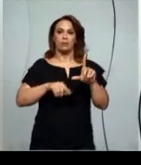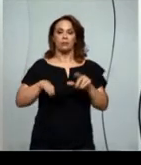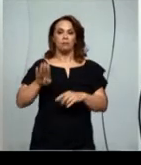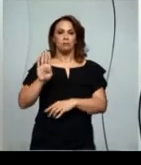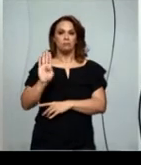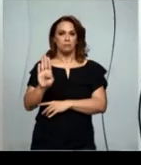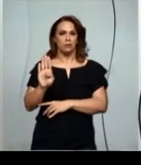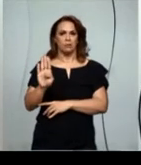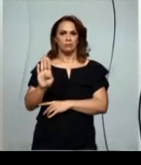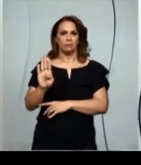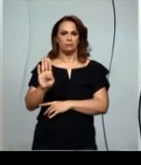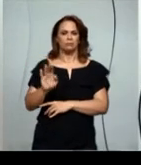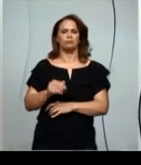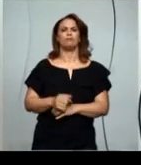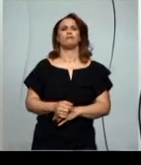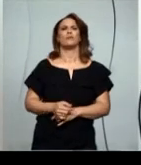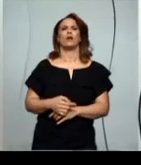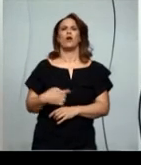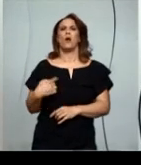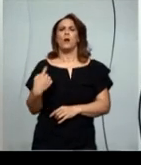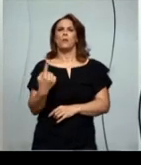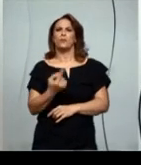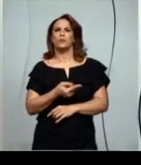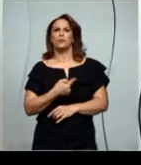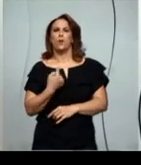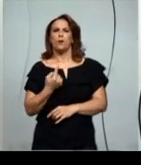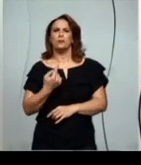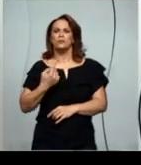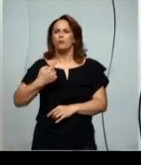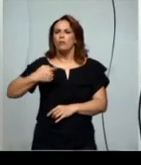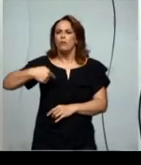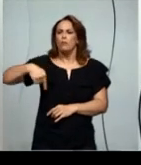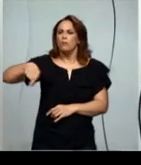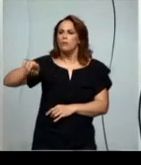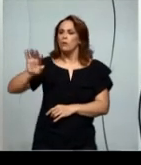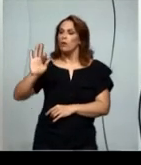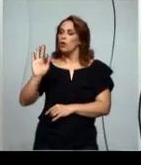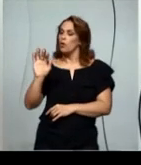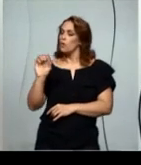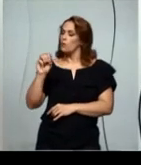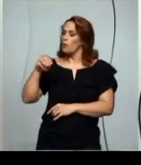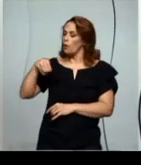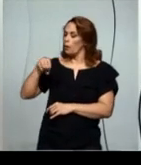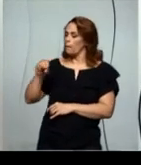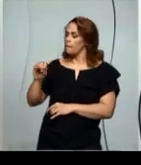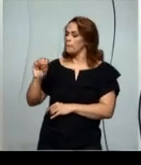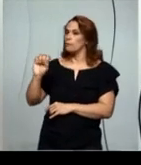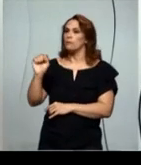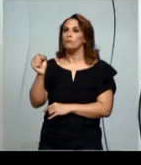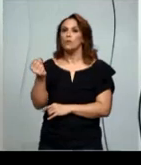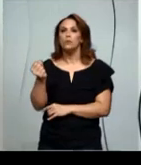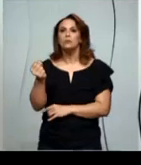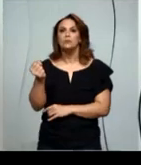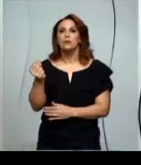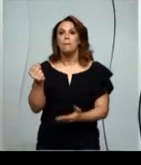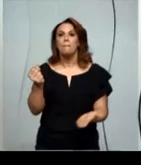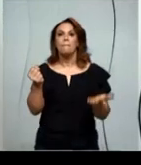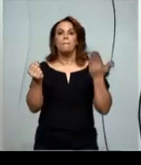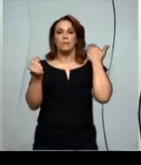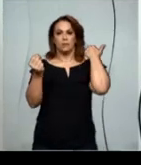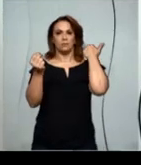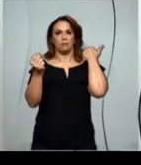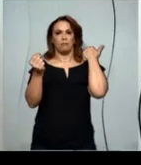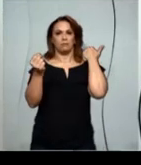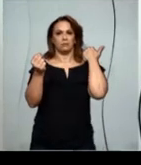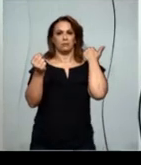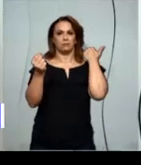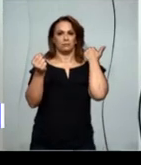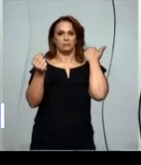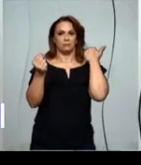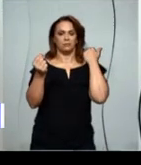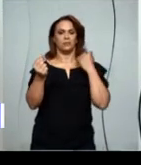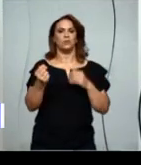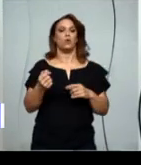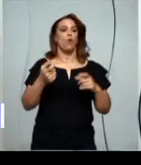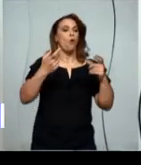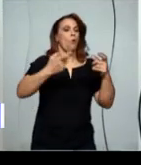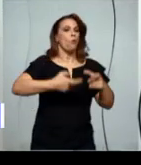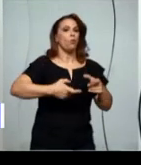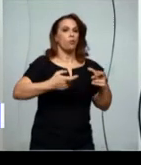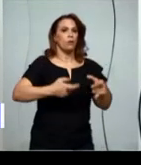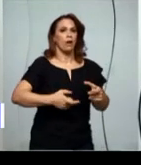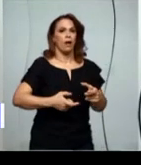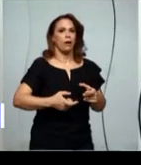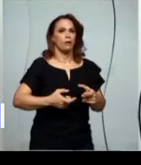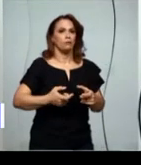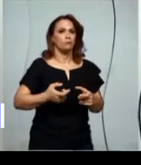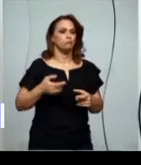ao mercado, but we, então, um lugar que eles não foram. Então, eu vou colocar aqui à frente. Vamos usar